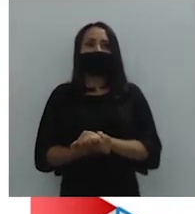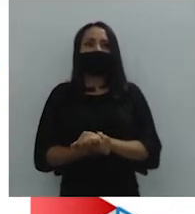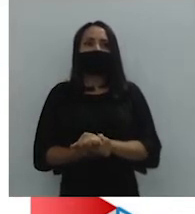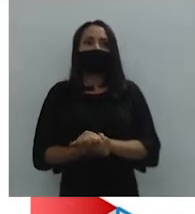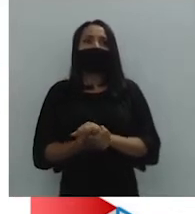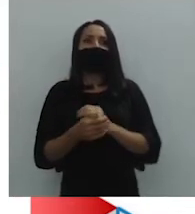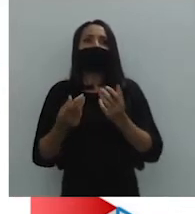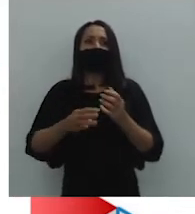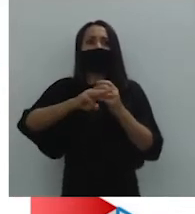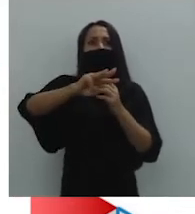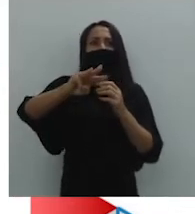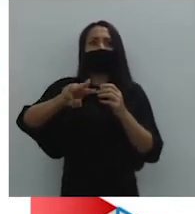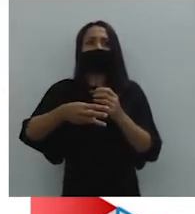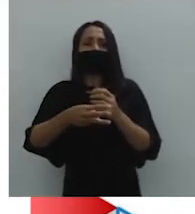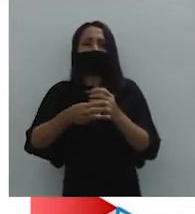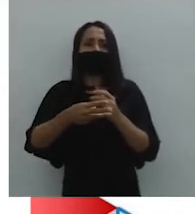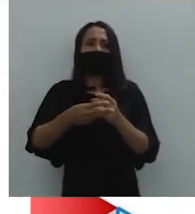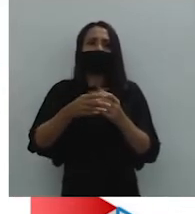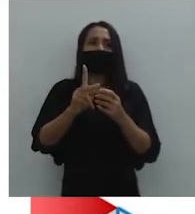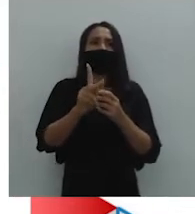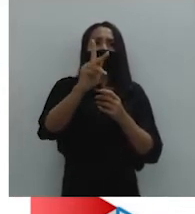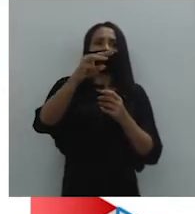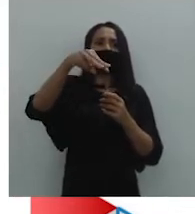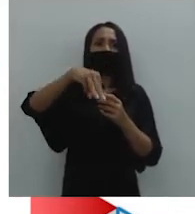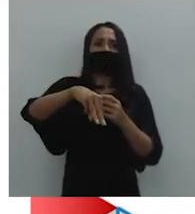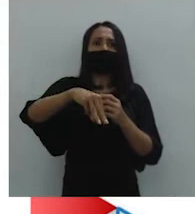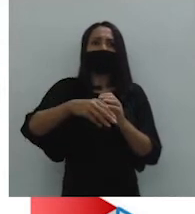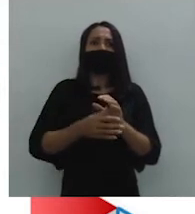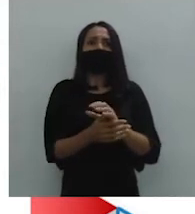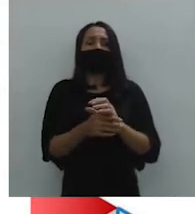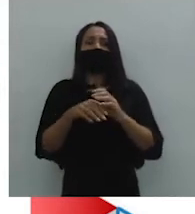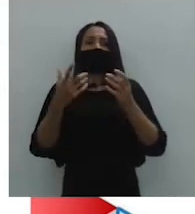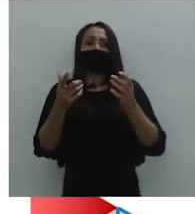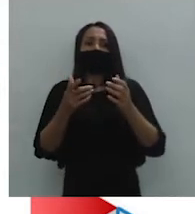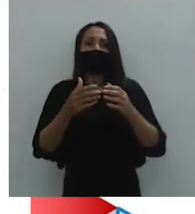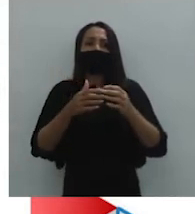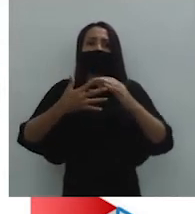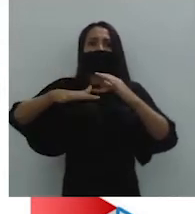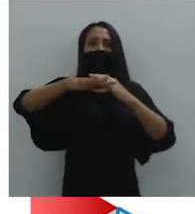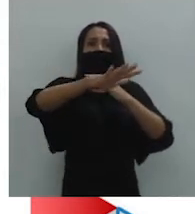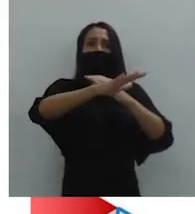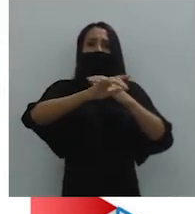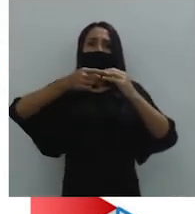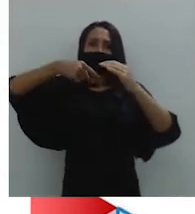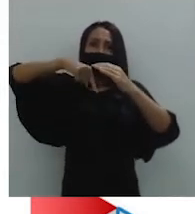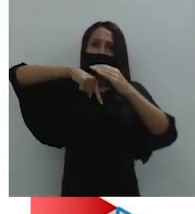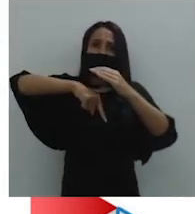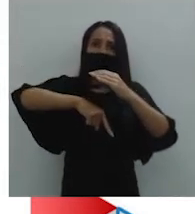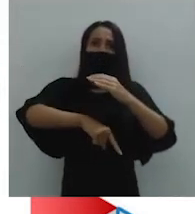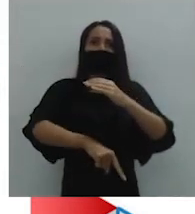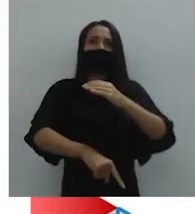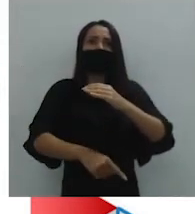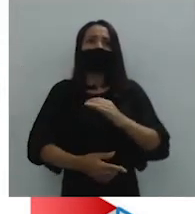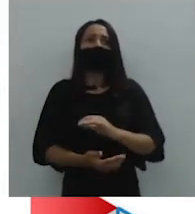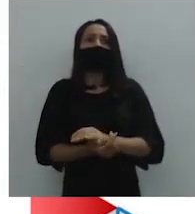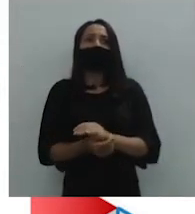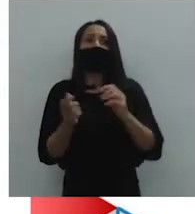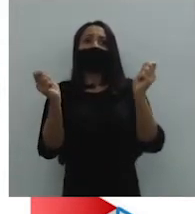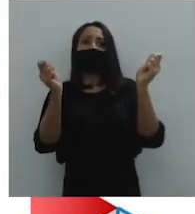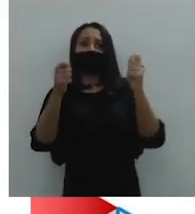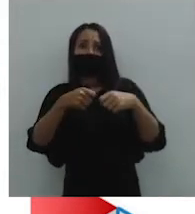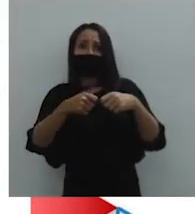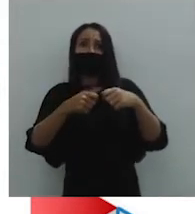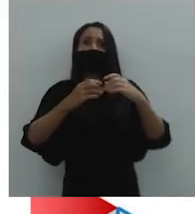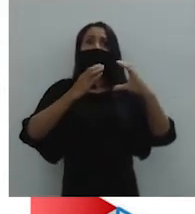milhares de quilômetros, né, de cabos submarinos feitos de cobre ou fibra óptica, que possibilitam